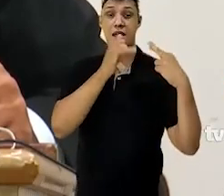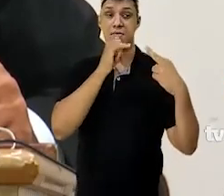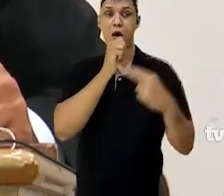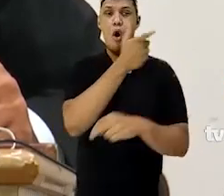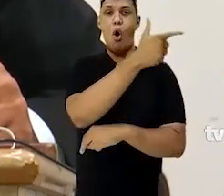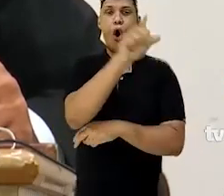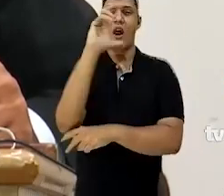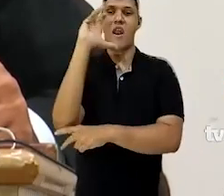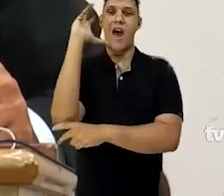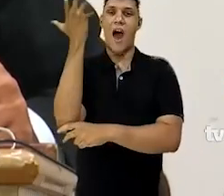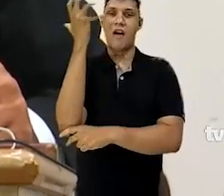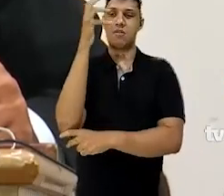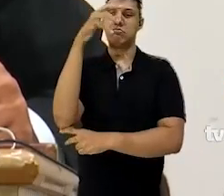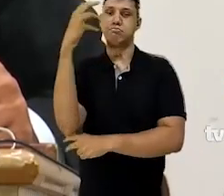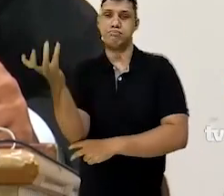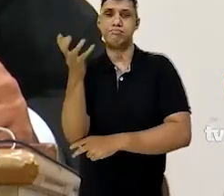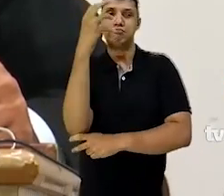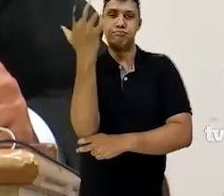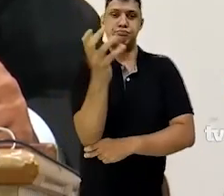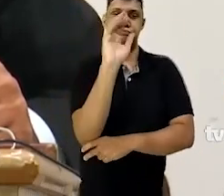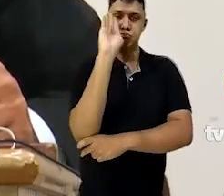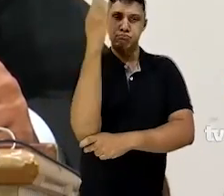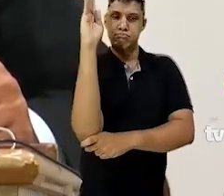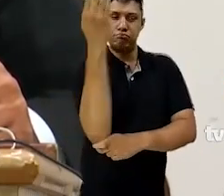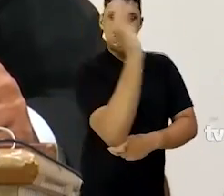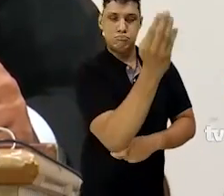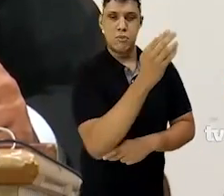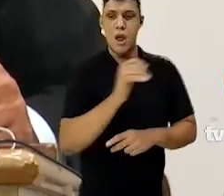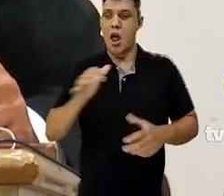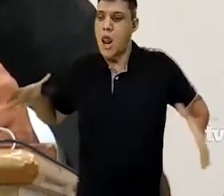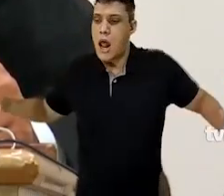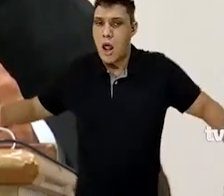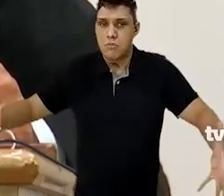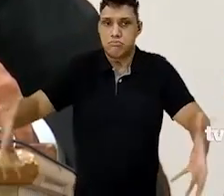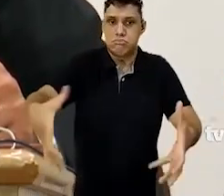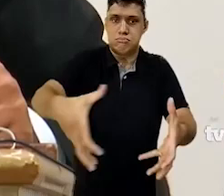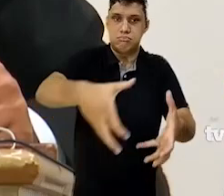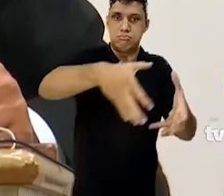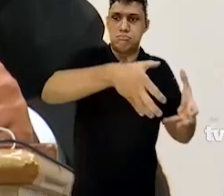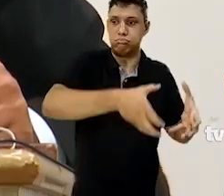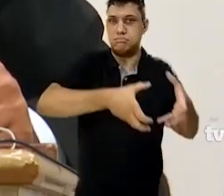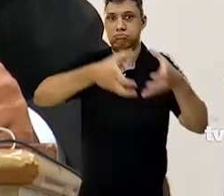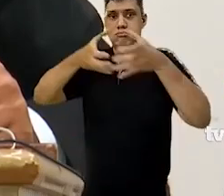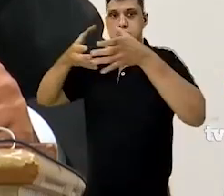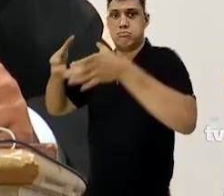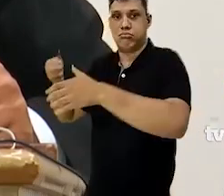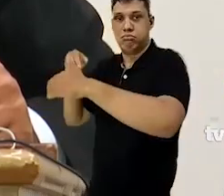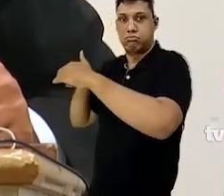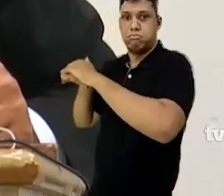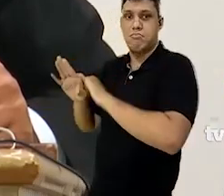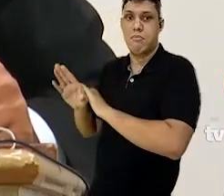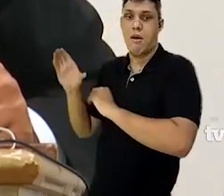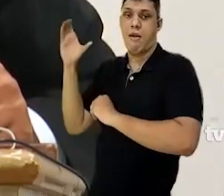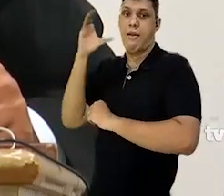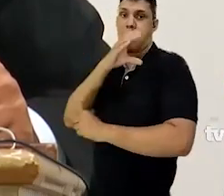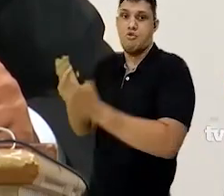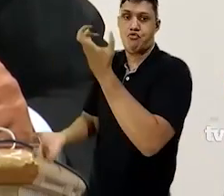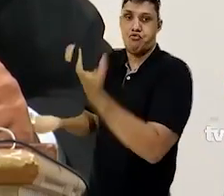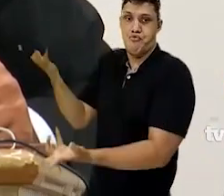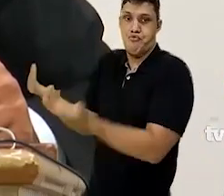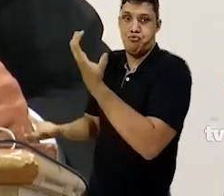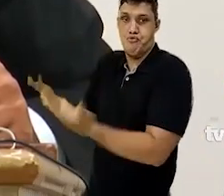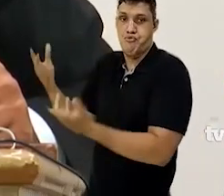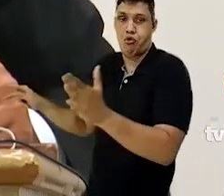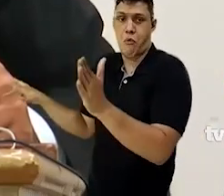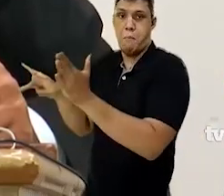que são cortados na cidade, são jogados nas ruas e incinerados na cerâmica. Essa cerâmica será uma associação